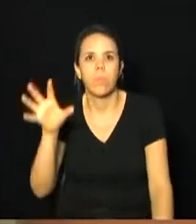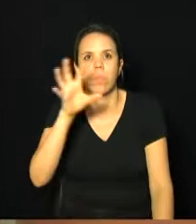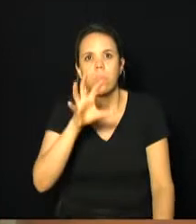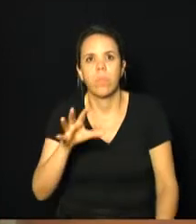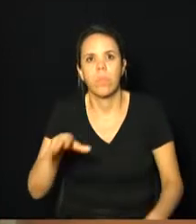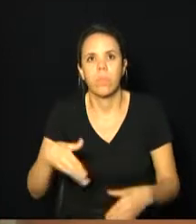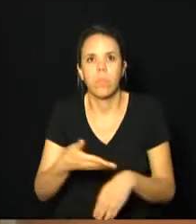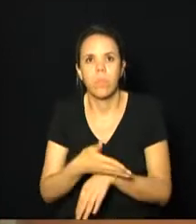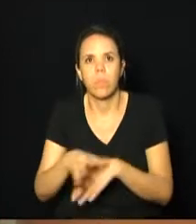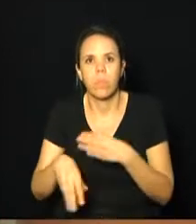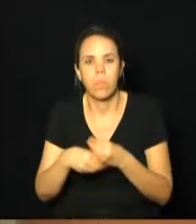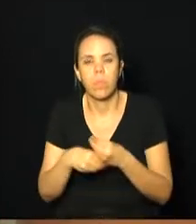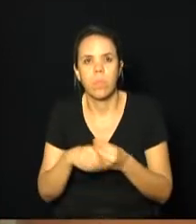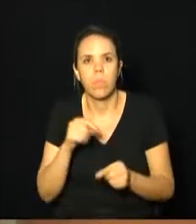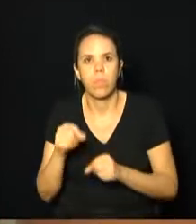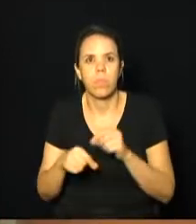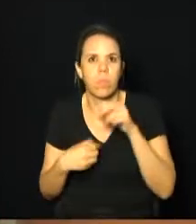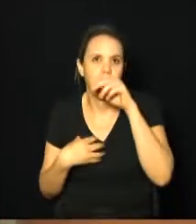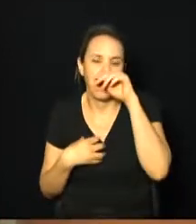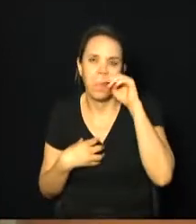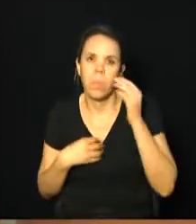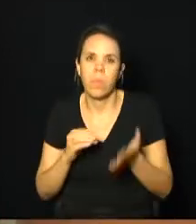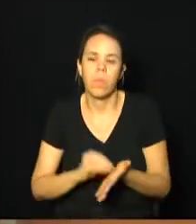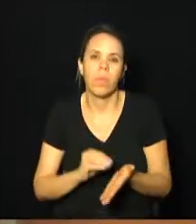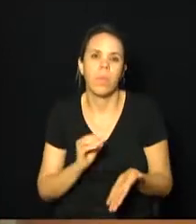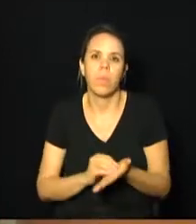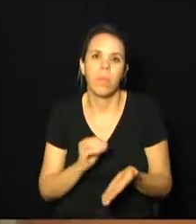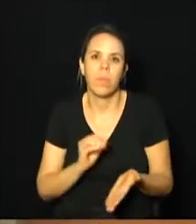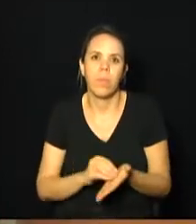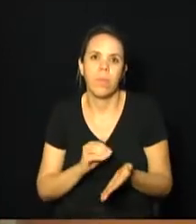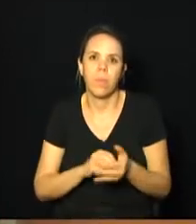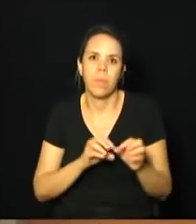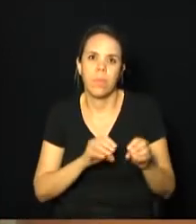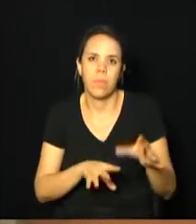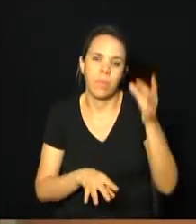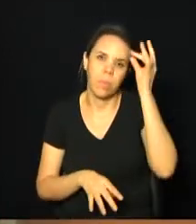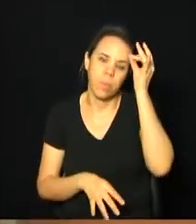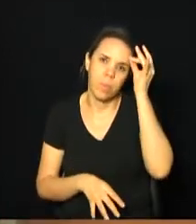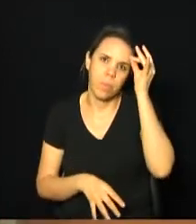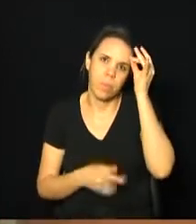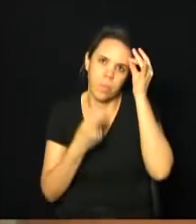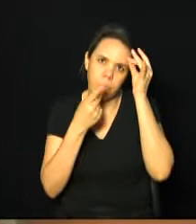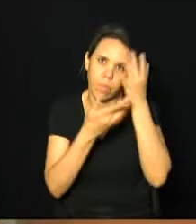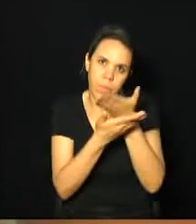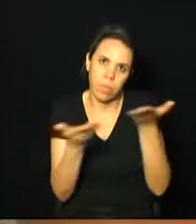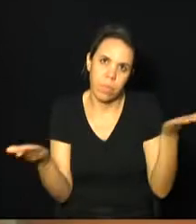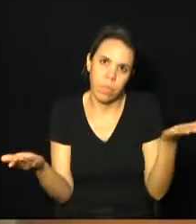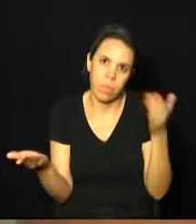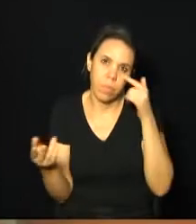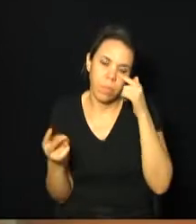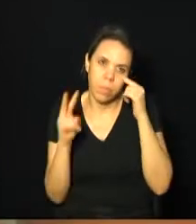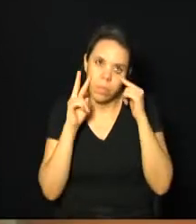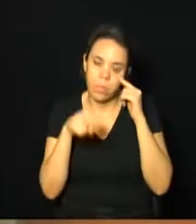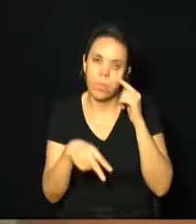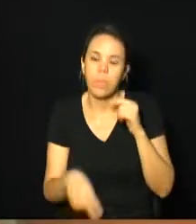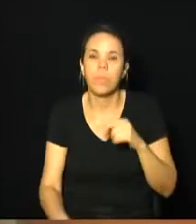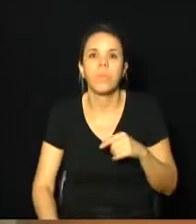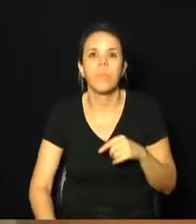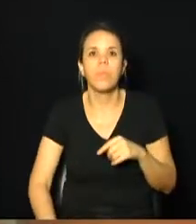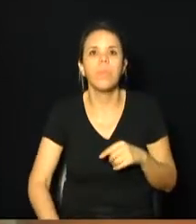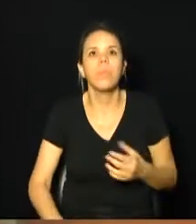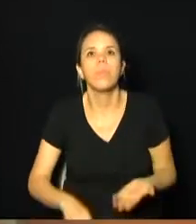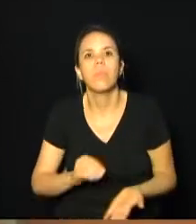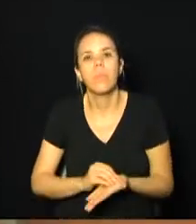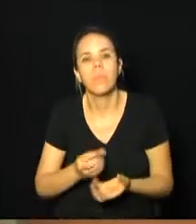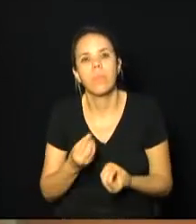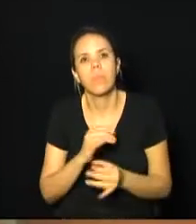estava inserida. Então, o que eu sinto é a falta mesmo dessa educação, né? Na fala de todos vocês, nós vimos essa